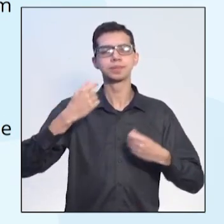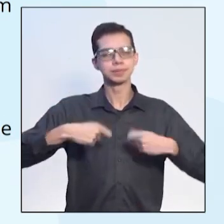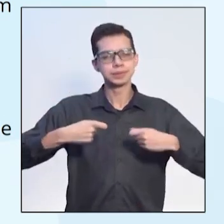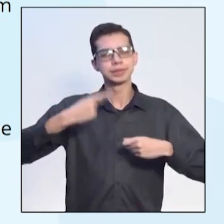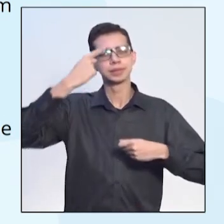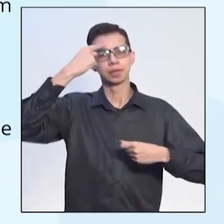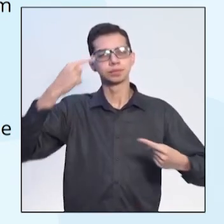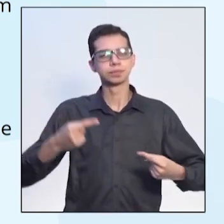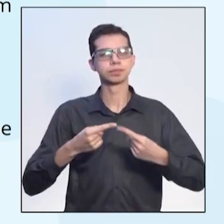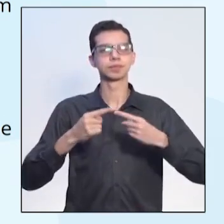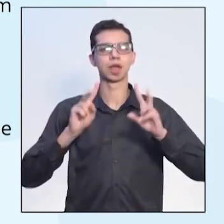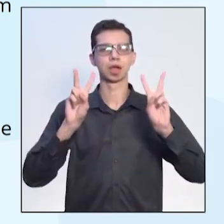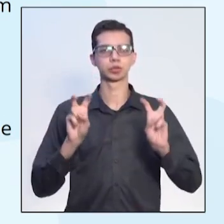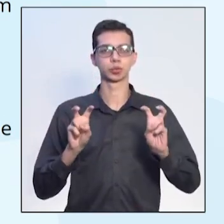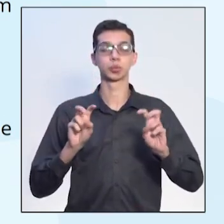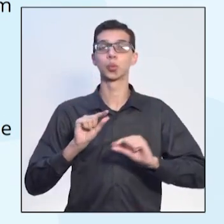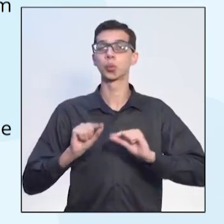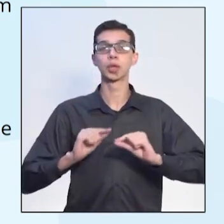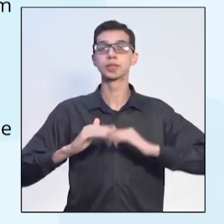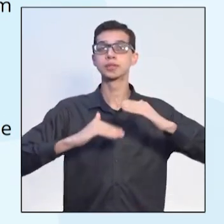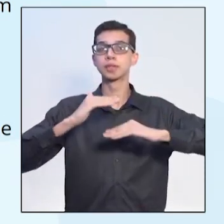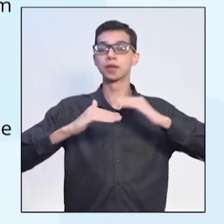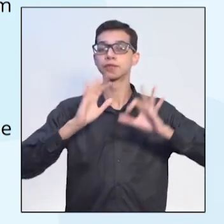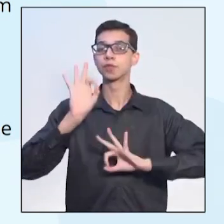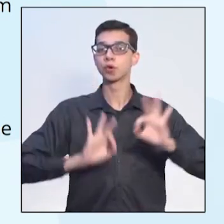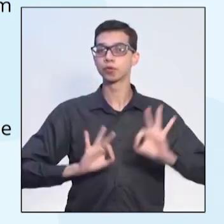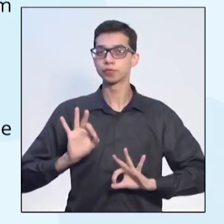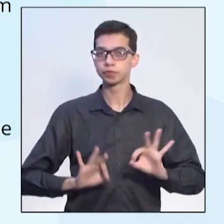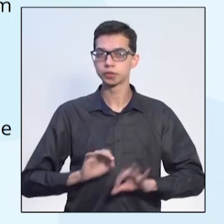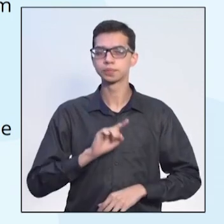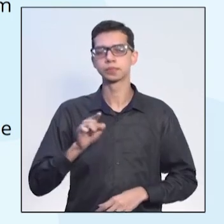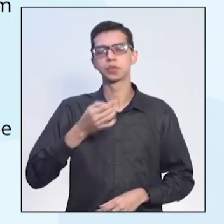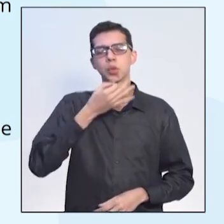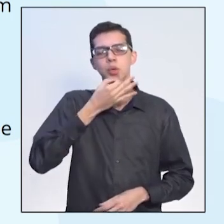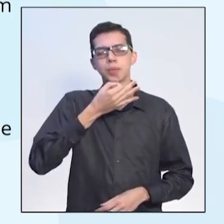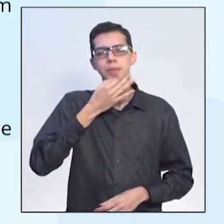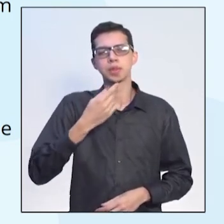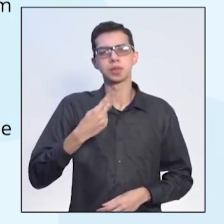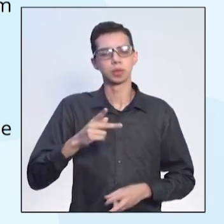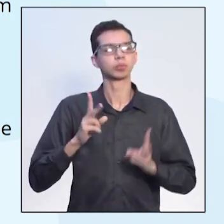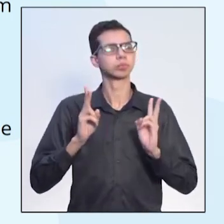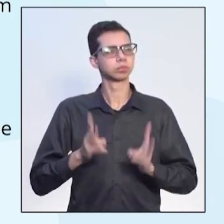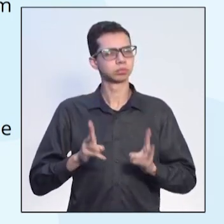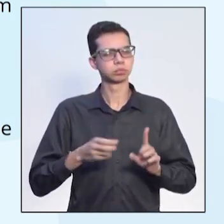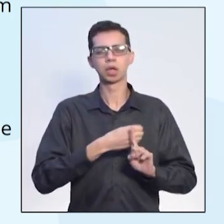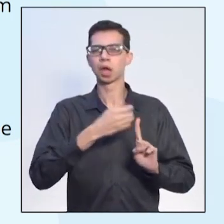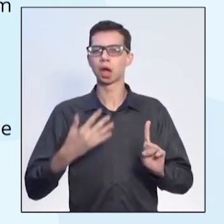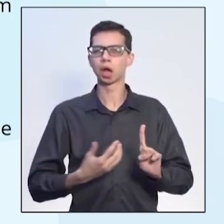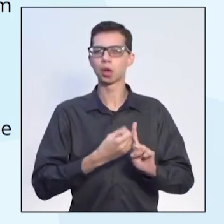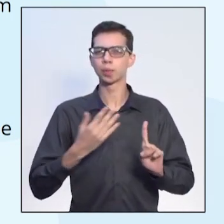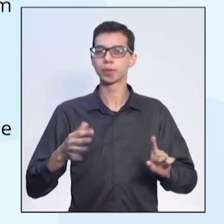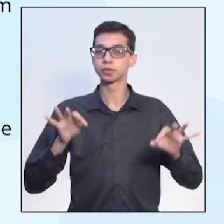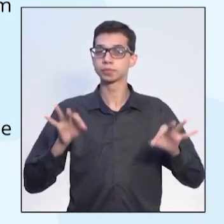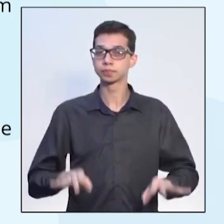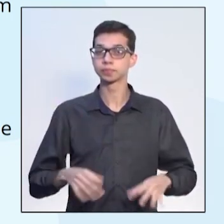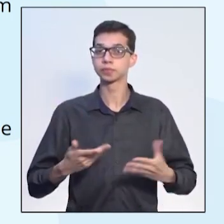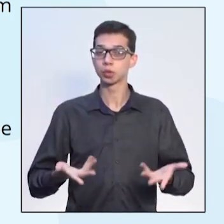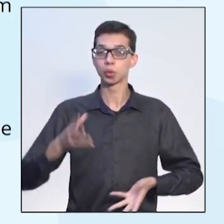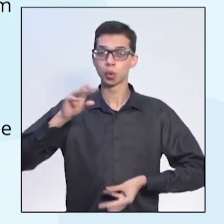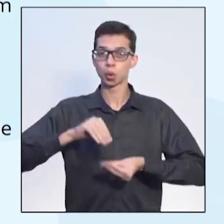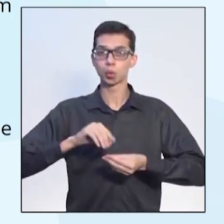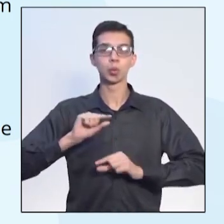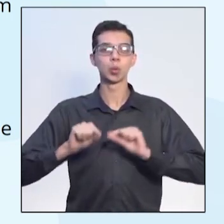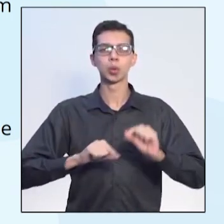você sustentando com argumentos válidos a sua opinião, né? E a conclusão, você fechando a sua opinião,